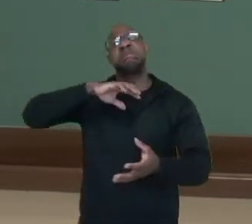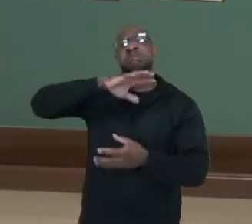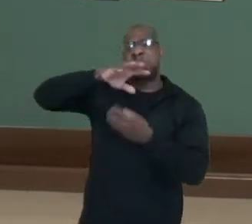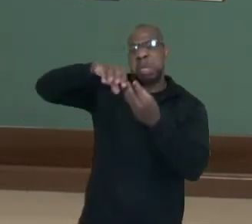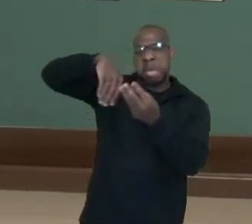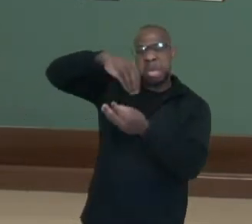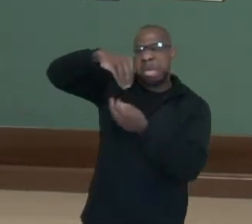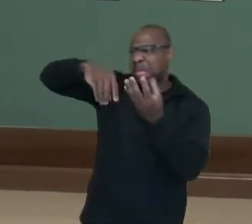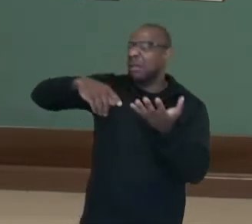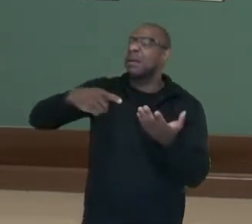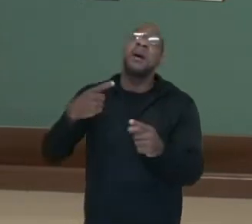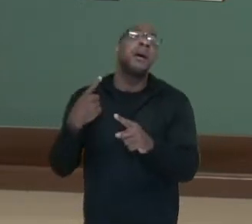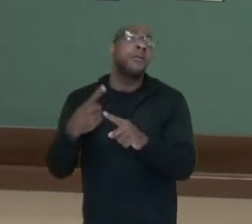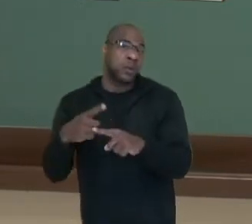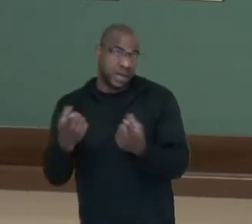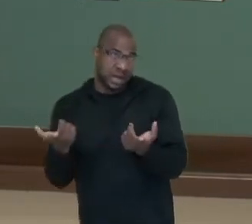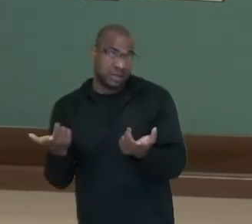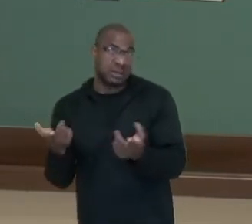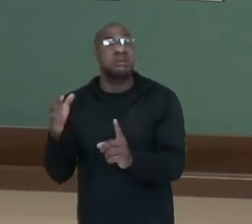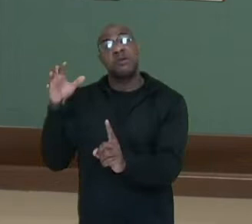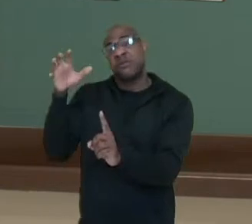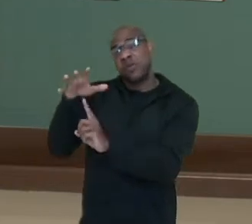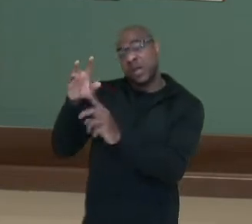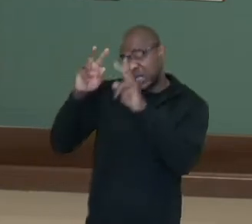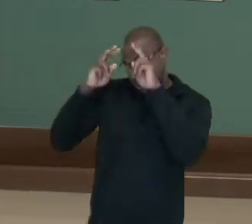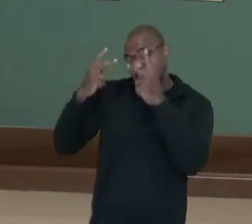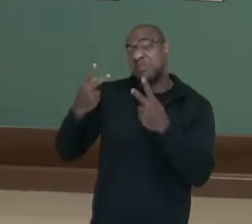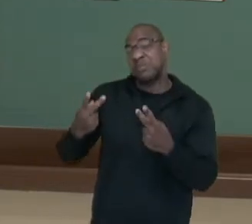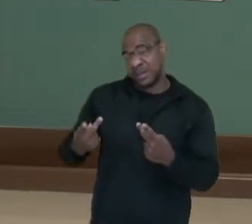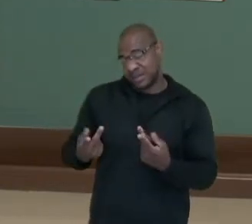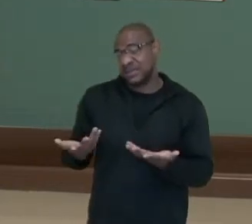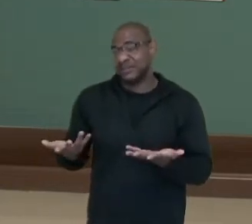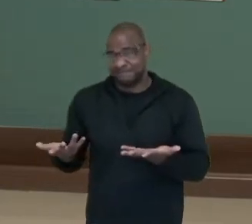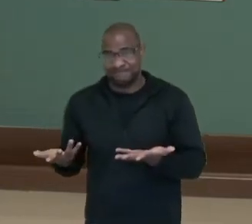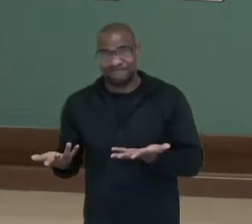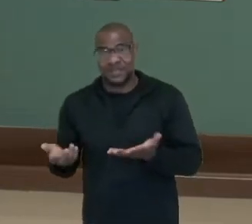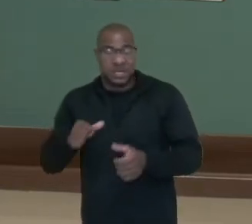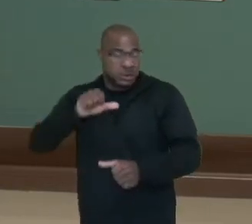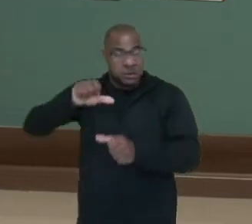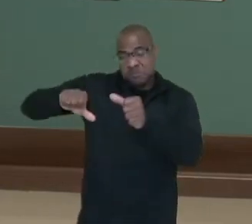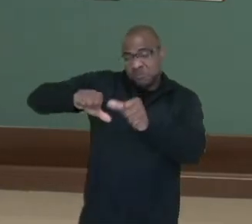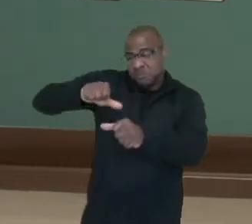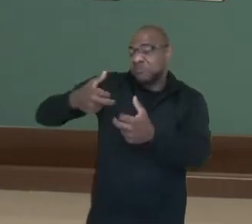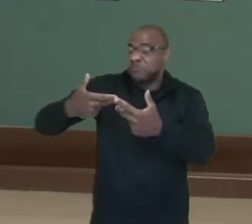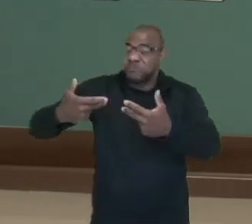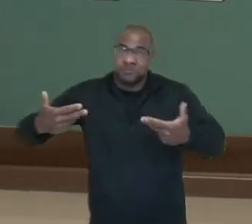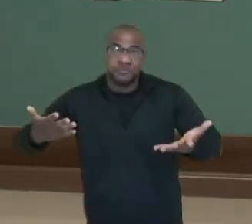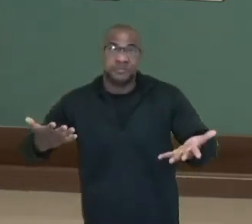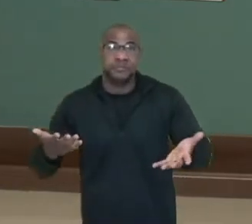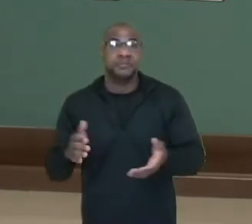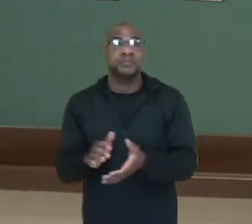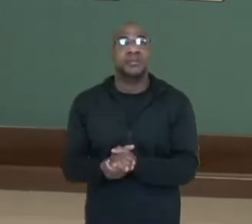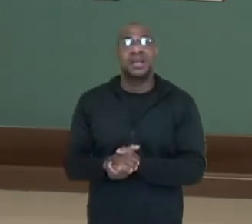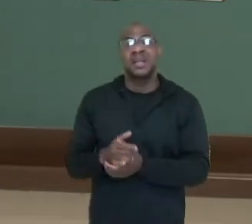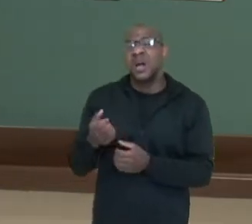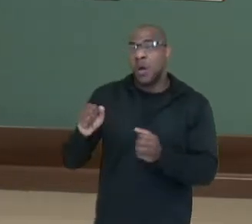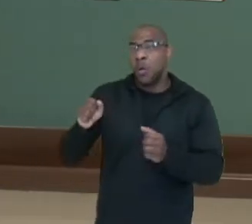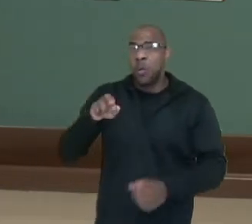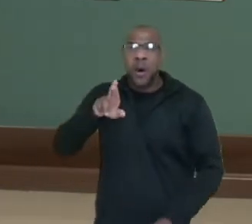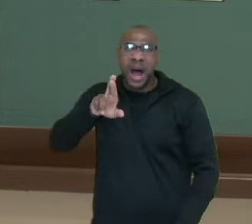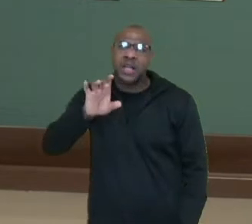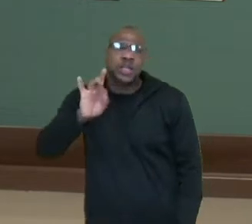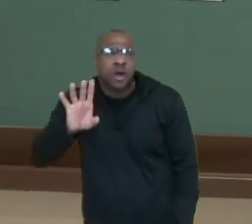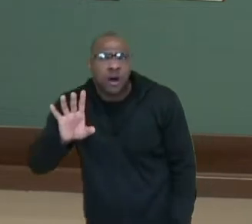humana. E com isso a gente não vai ter ali um ar puro para a nossa respiração. Somente essa questão do ar, professora?